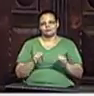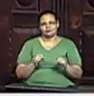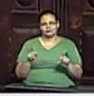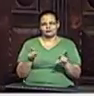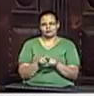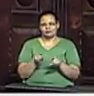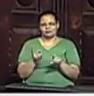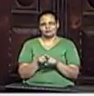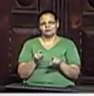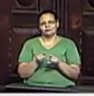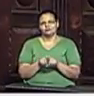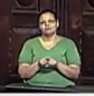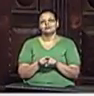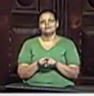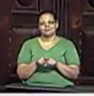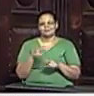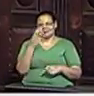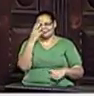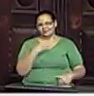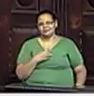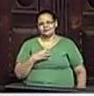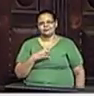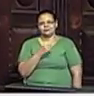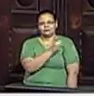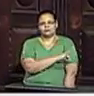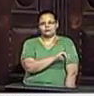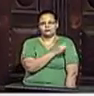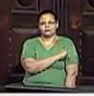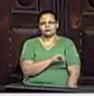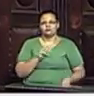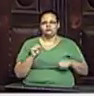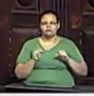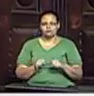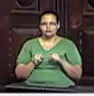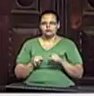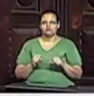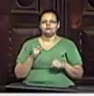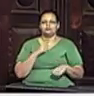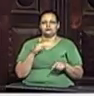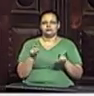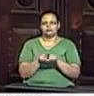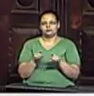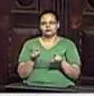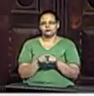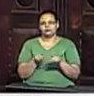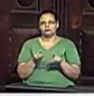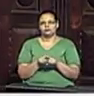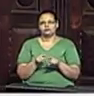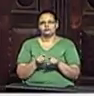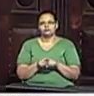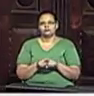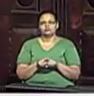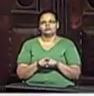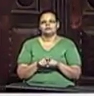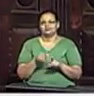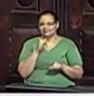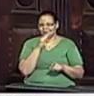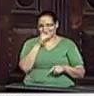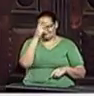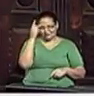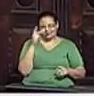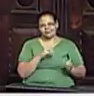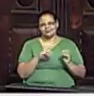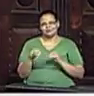também, pela gravidade da situação no Rio de Janeiro, possa ter também um remanejamento de